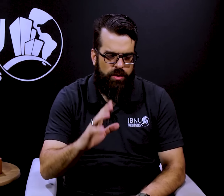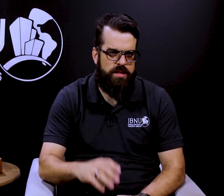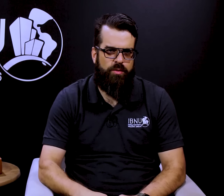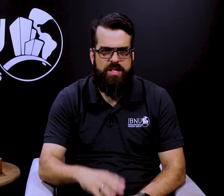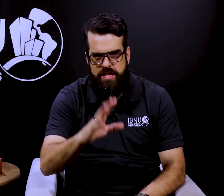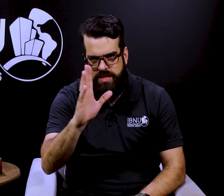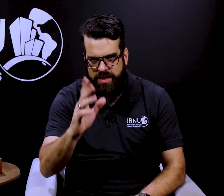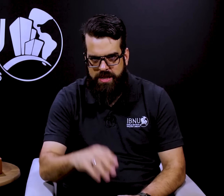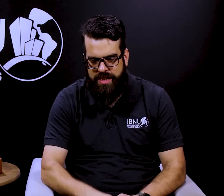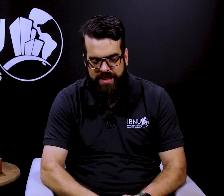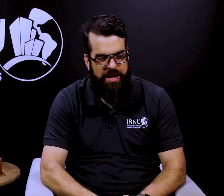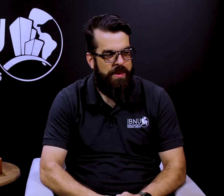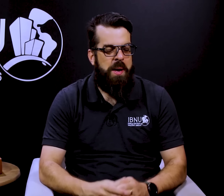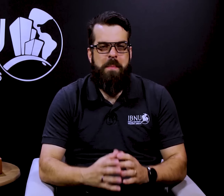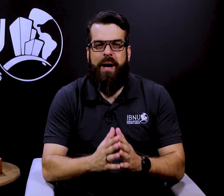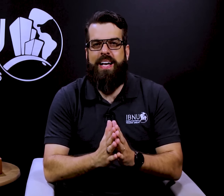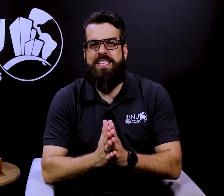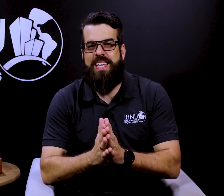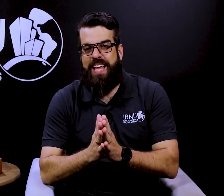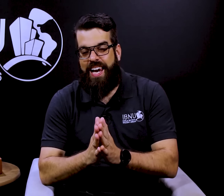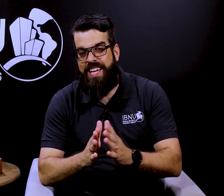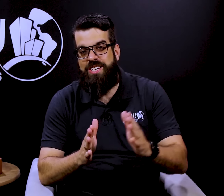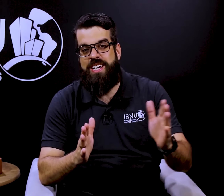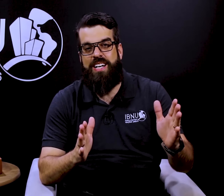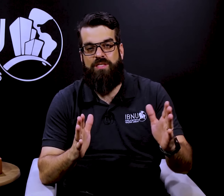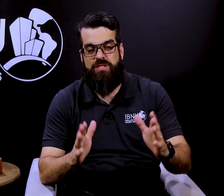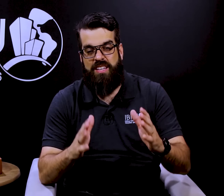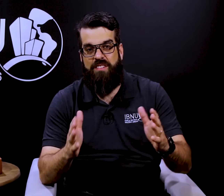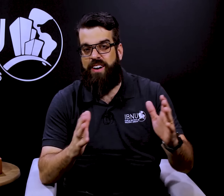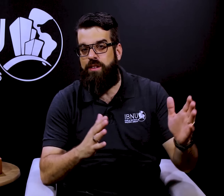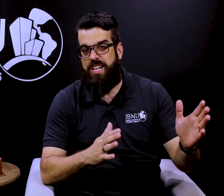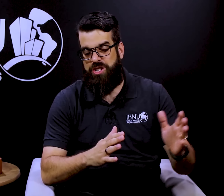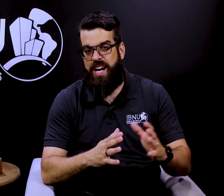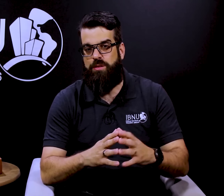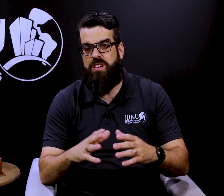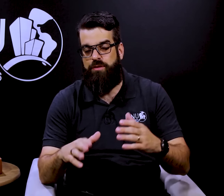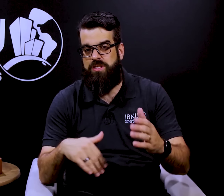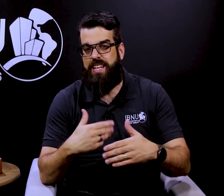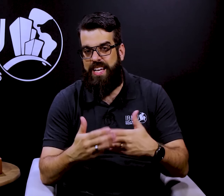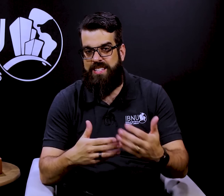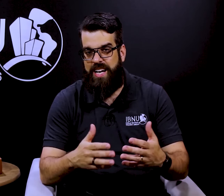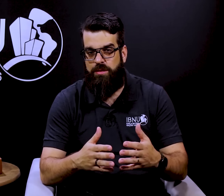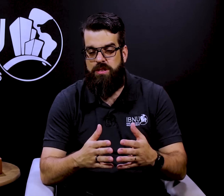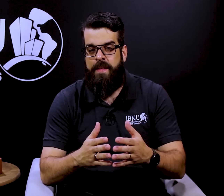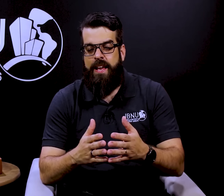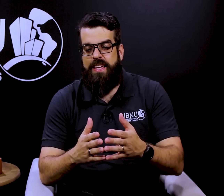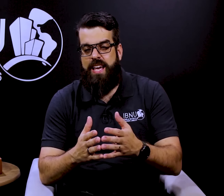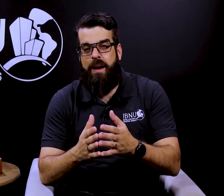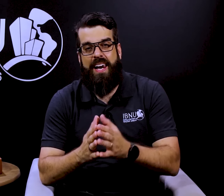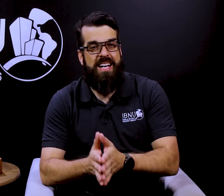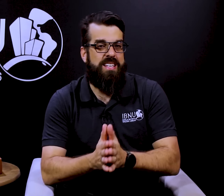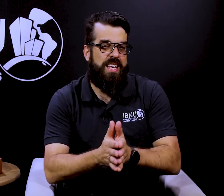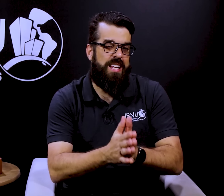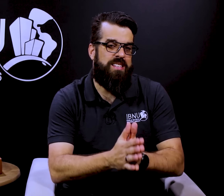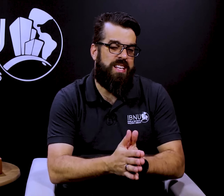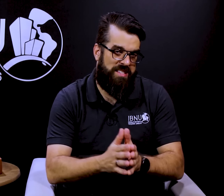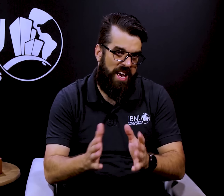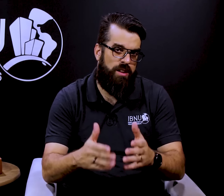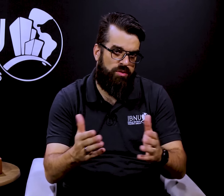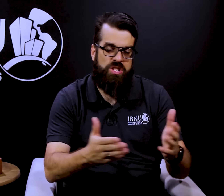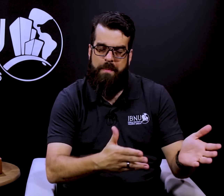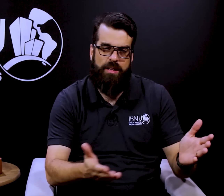alguma coisa, eu não esqueci exatamente a data aqui, mas dali em diante você tem vários achados que vão ser analisados, e é graças a